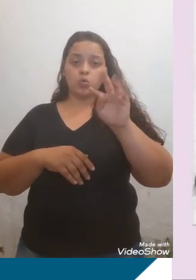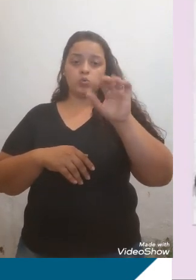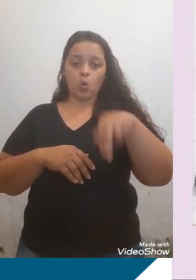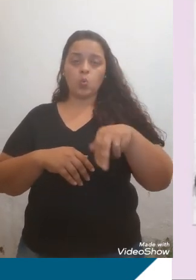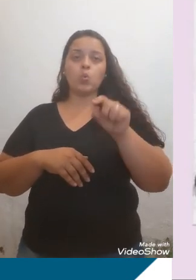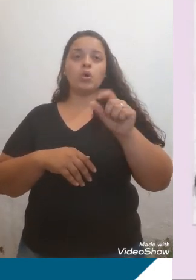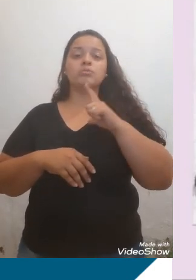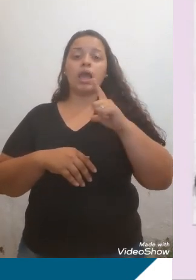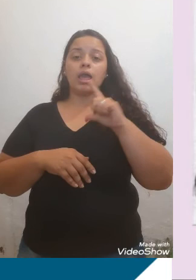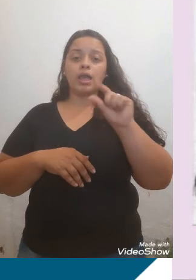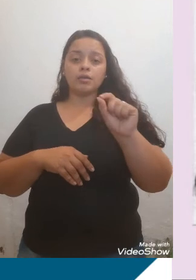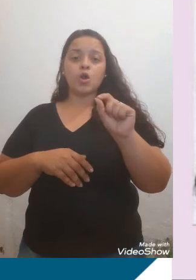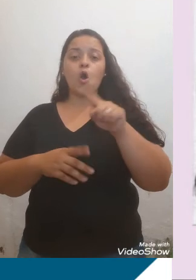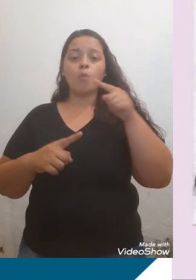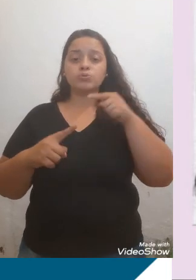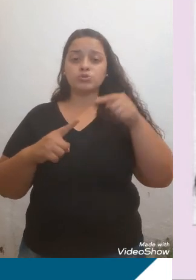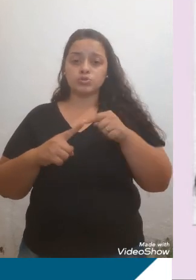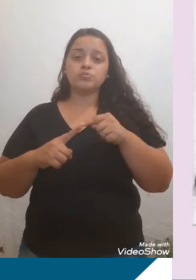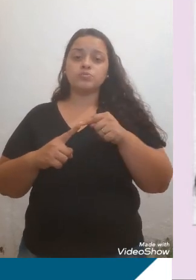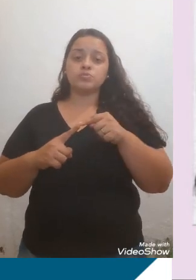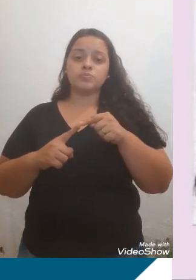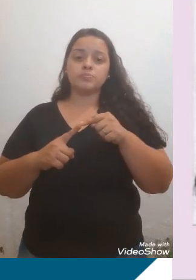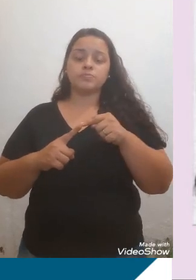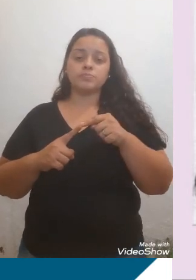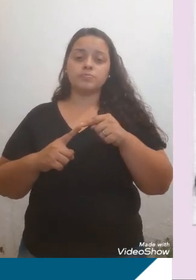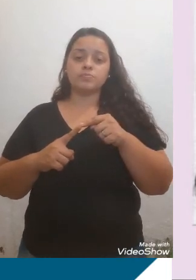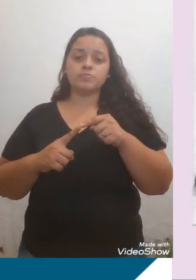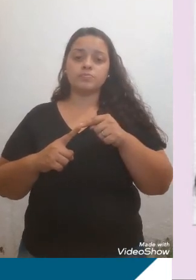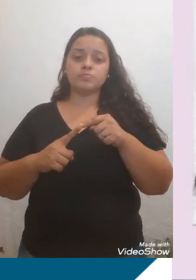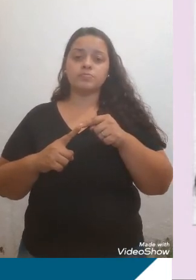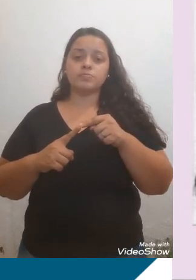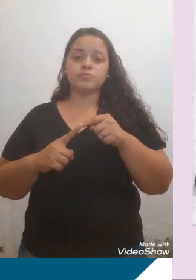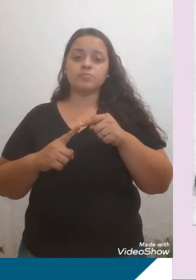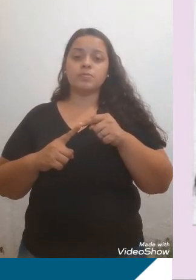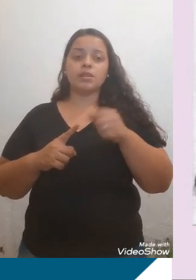e que tinha como objetivo,